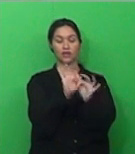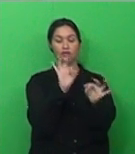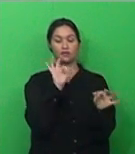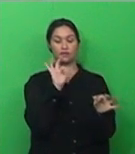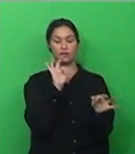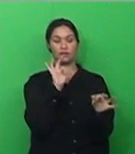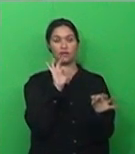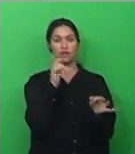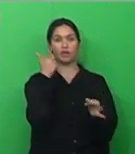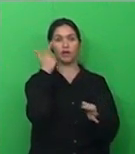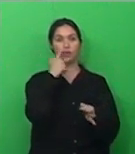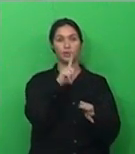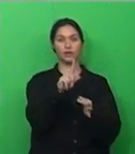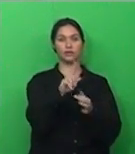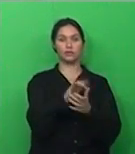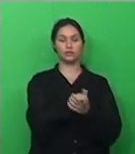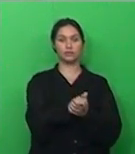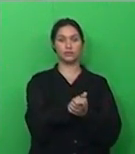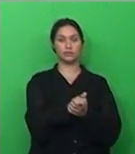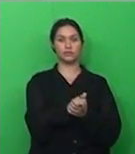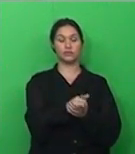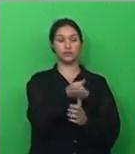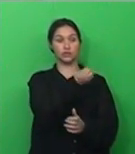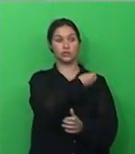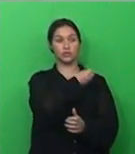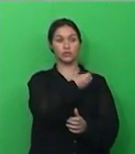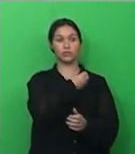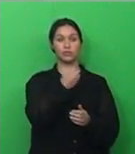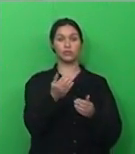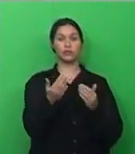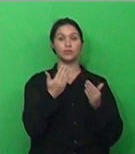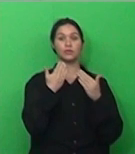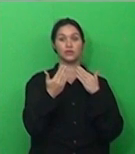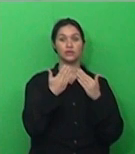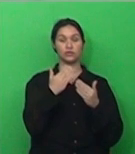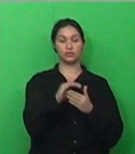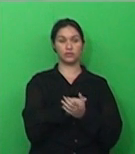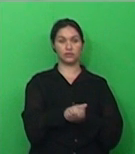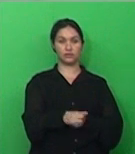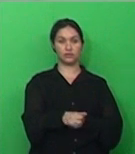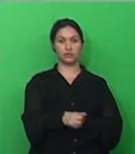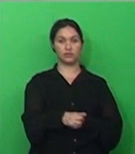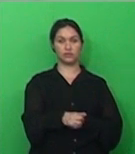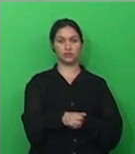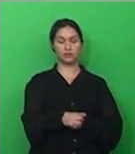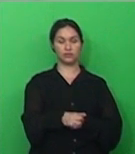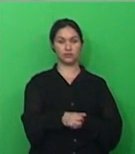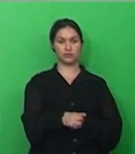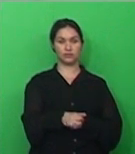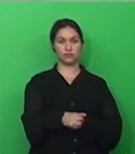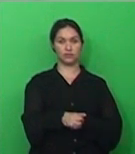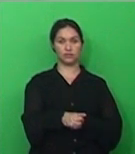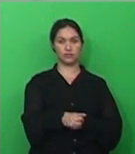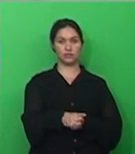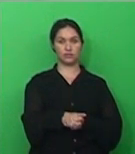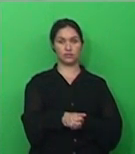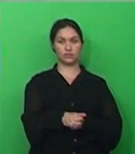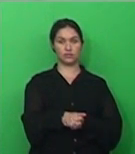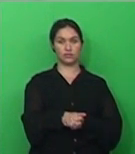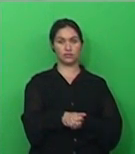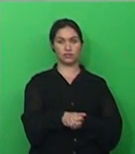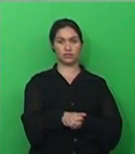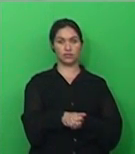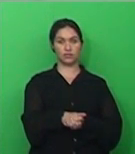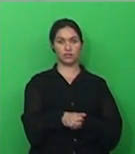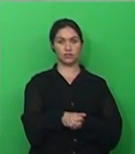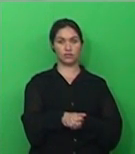atendimento antes do horário. A gente sabe que o horário é às 8. Gente, não precisaria eles estarem